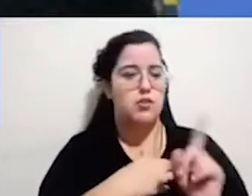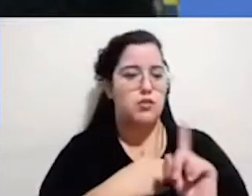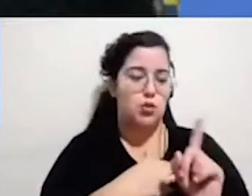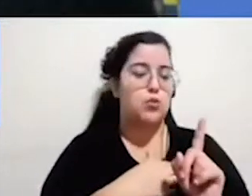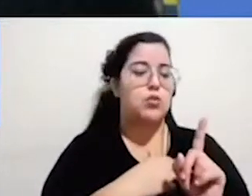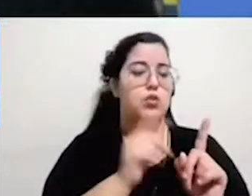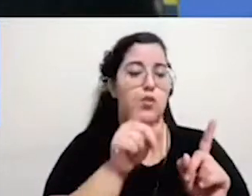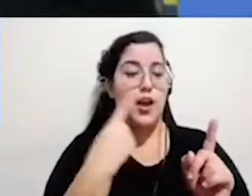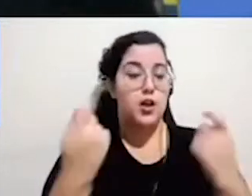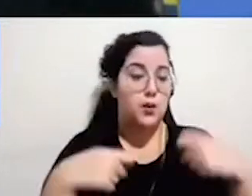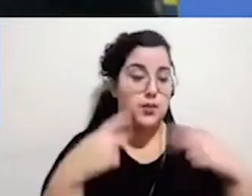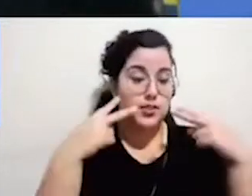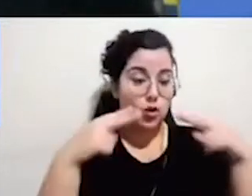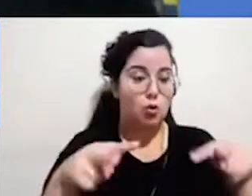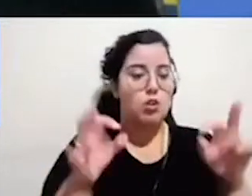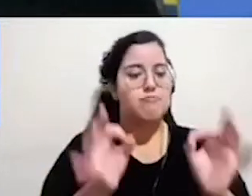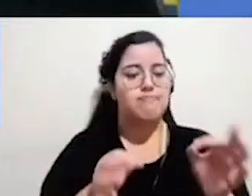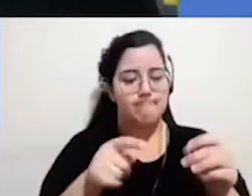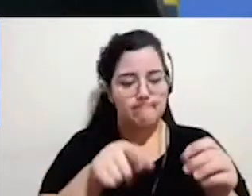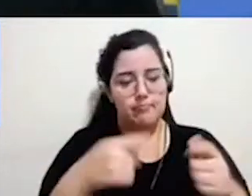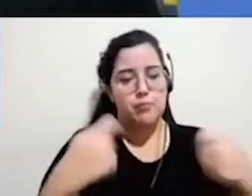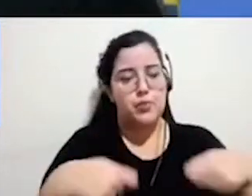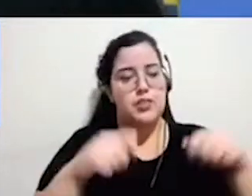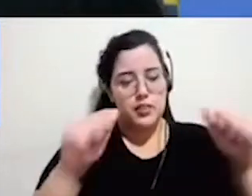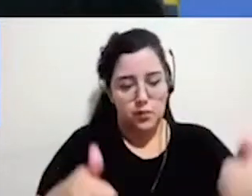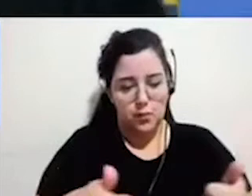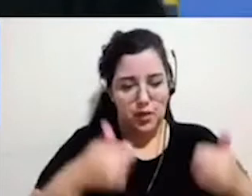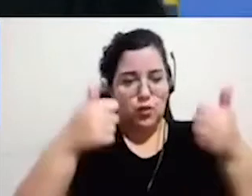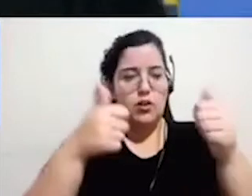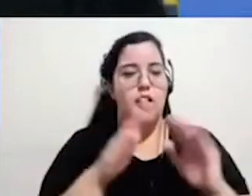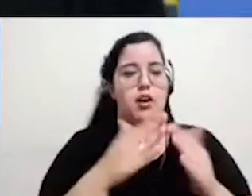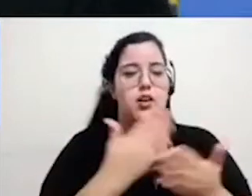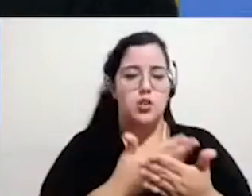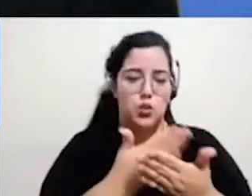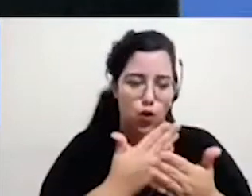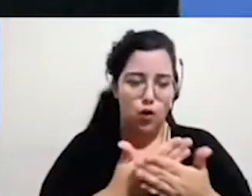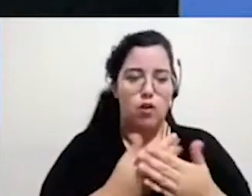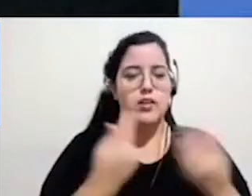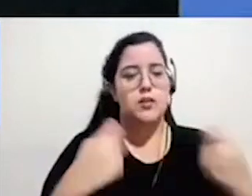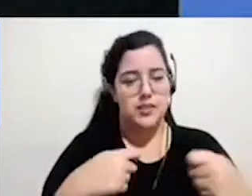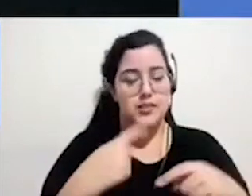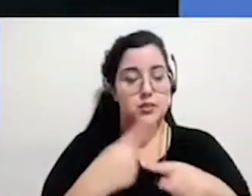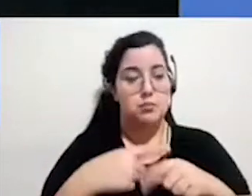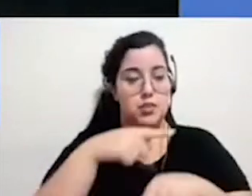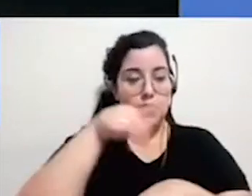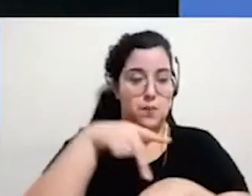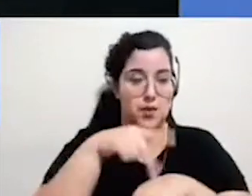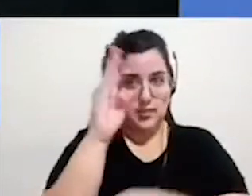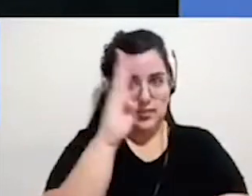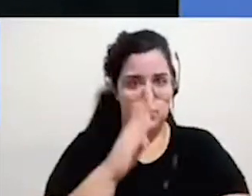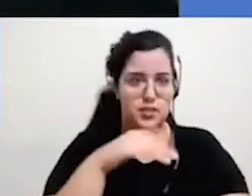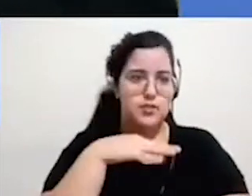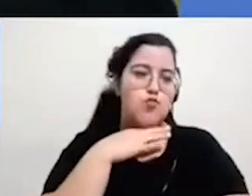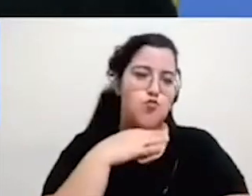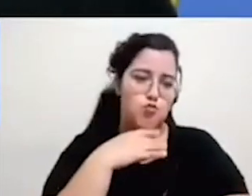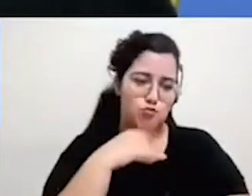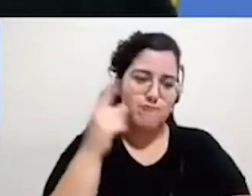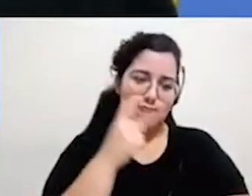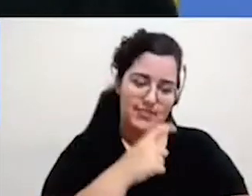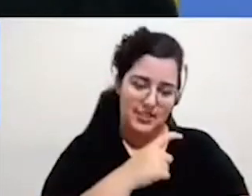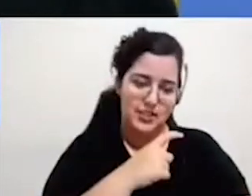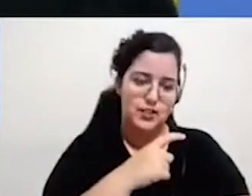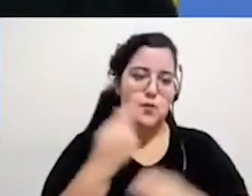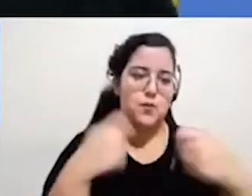outro olhar para a educação, para levar um país para capacitar e fazer